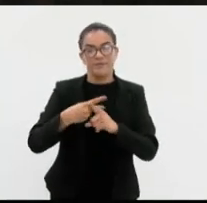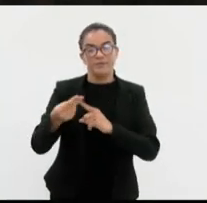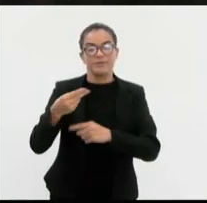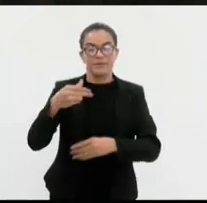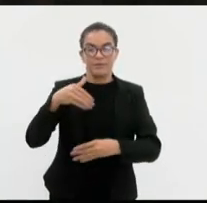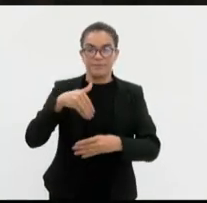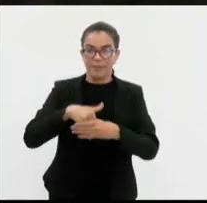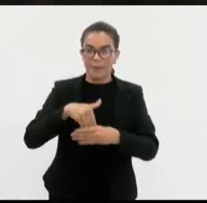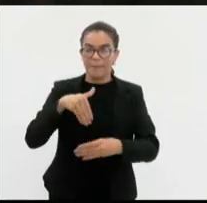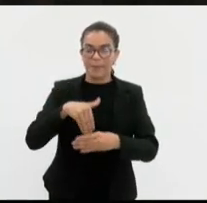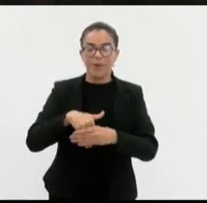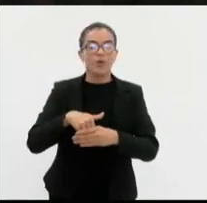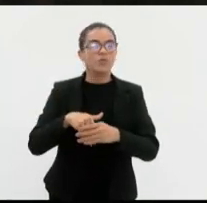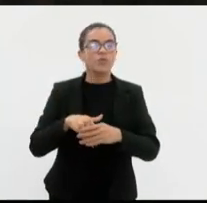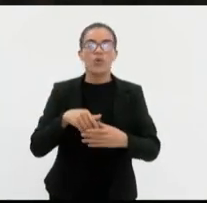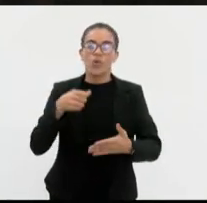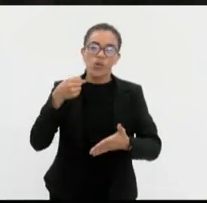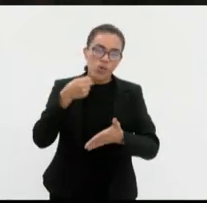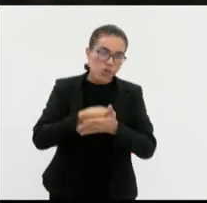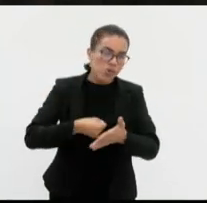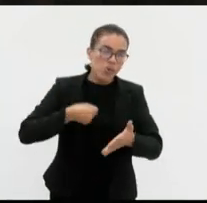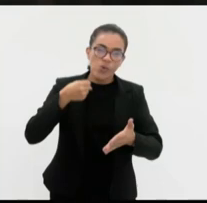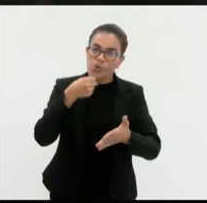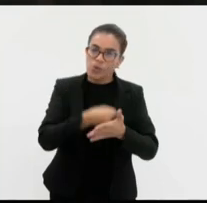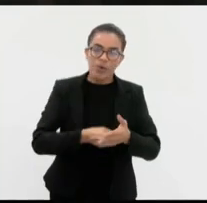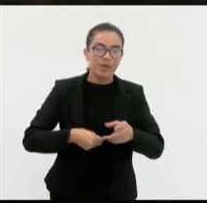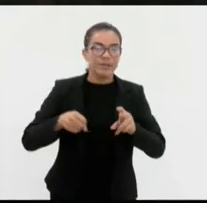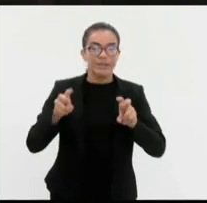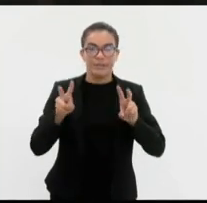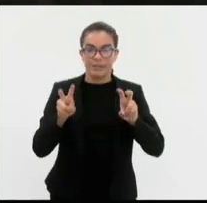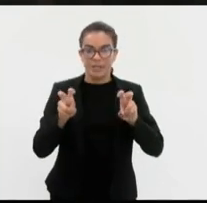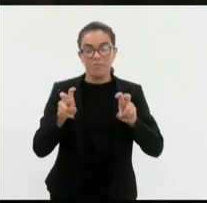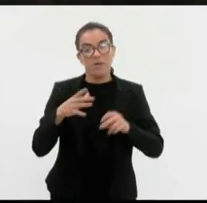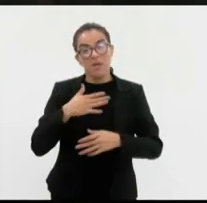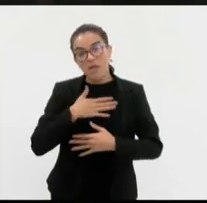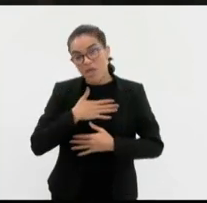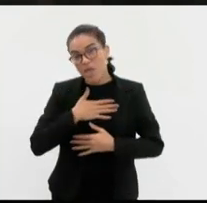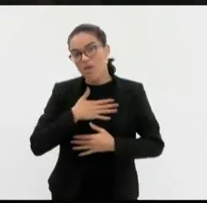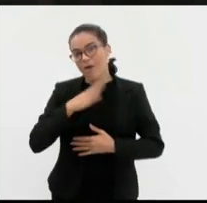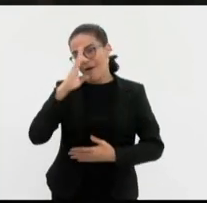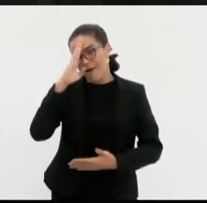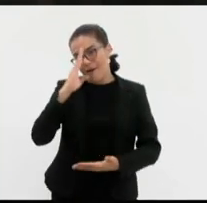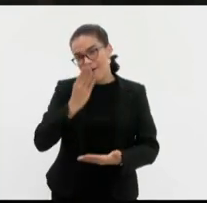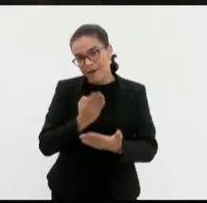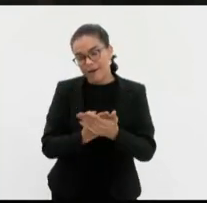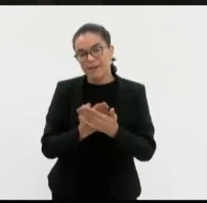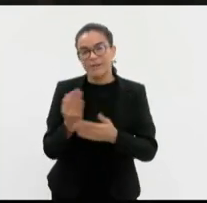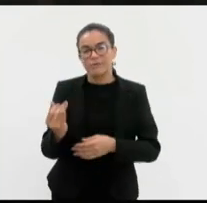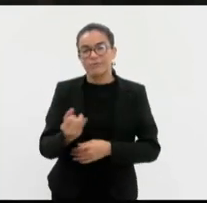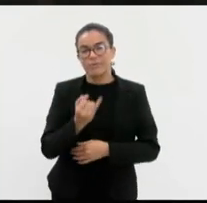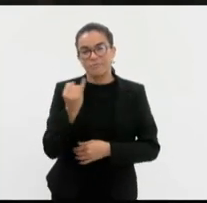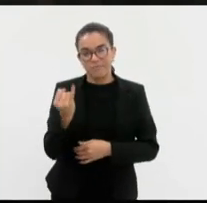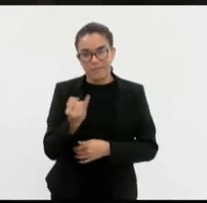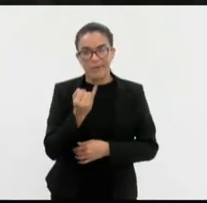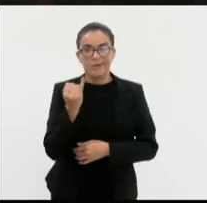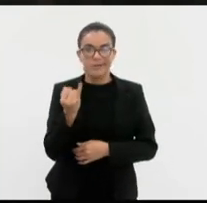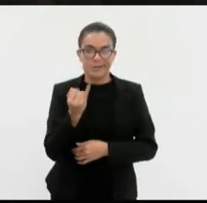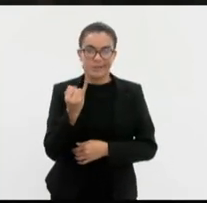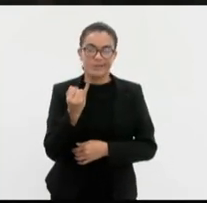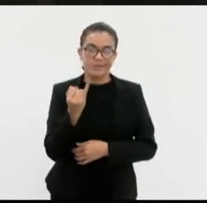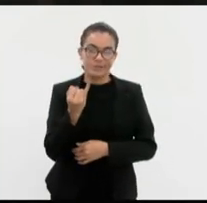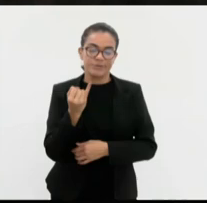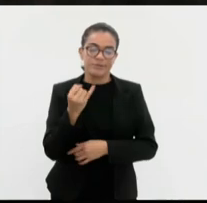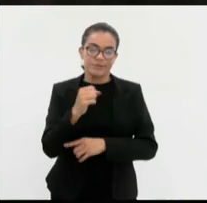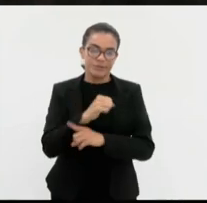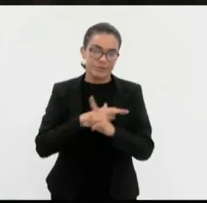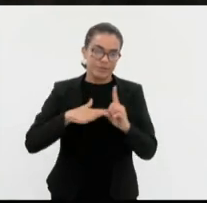a luta por temas que acho absolutamente significativos paraa